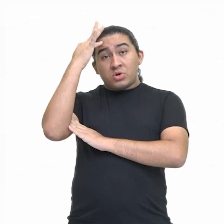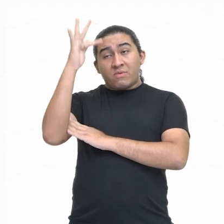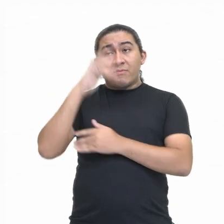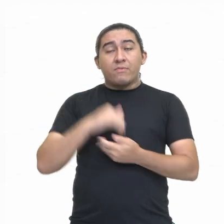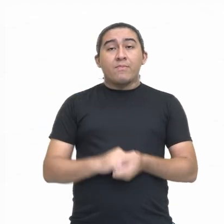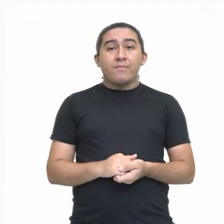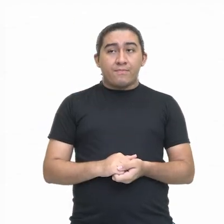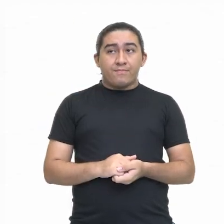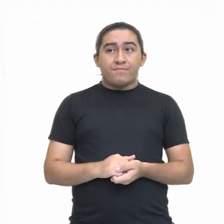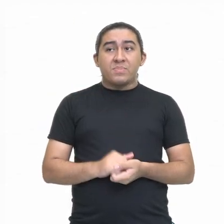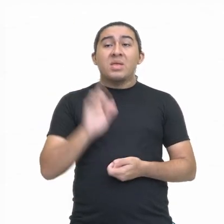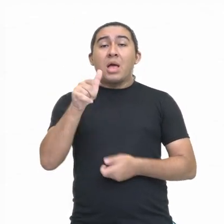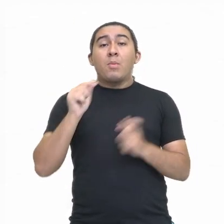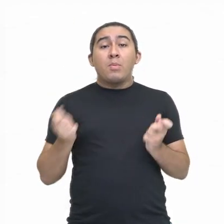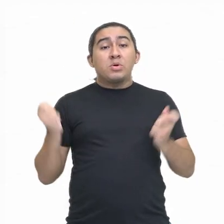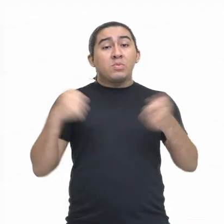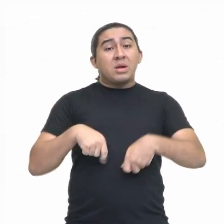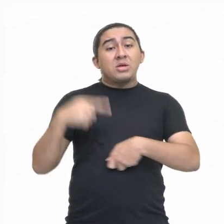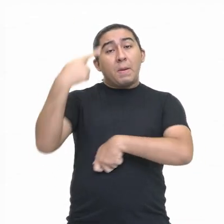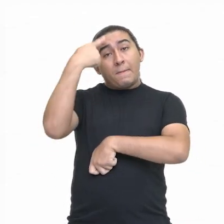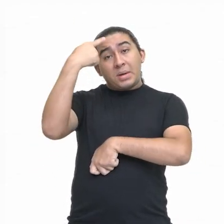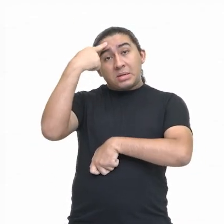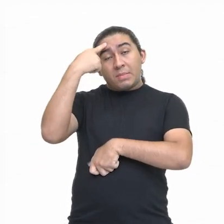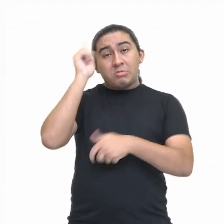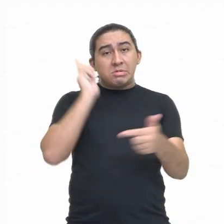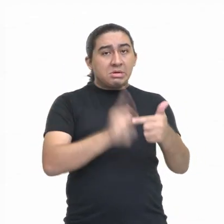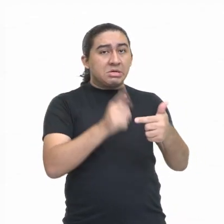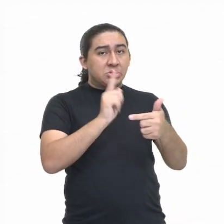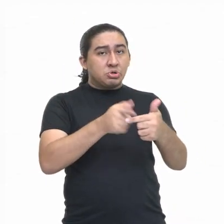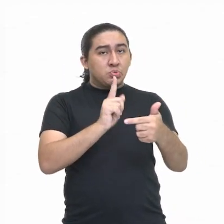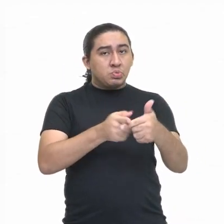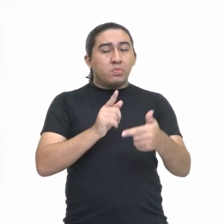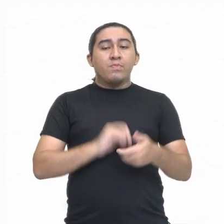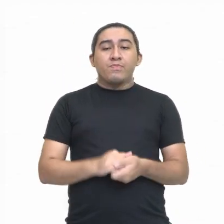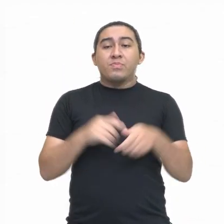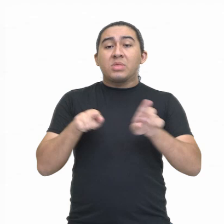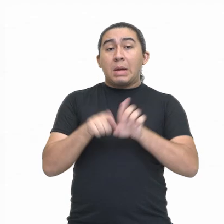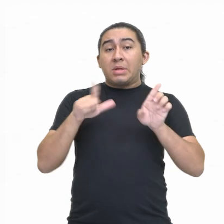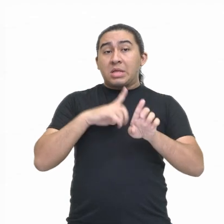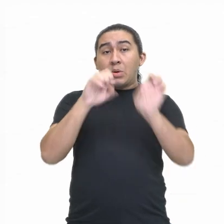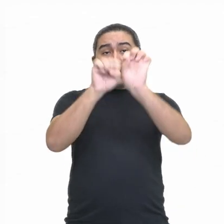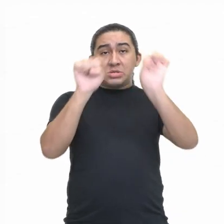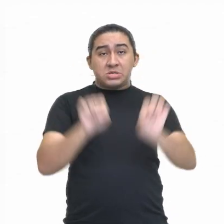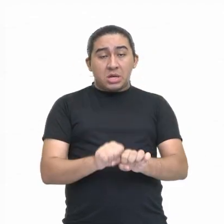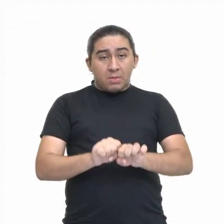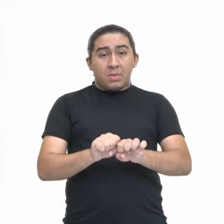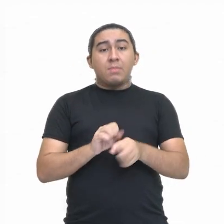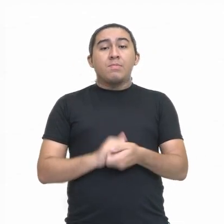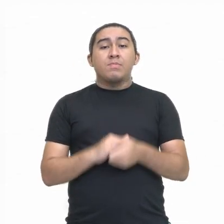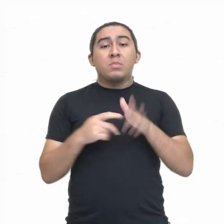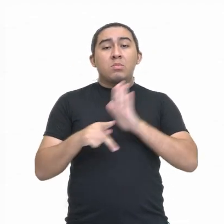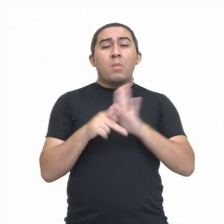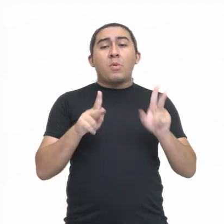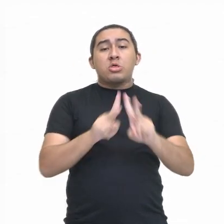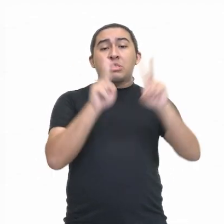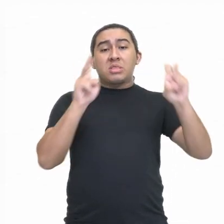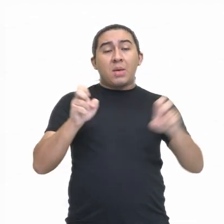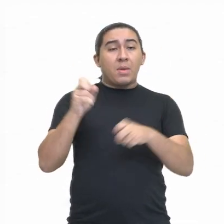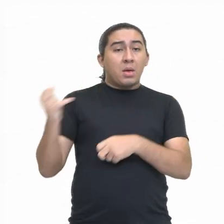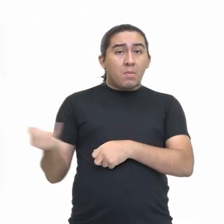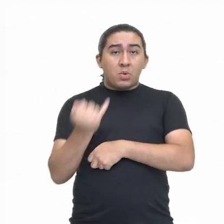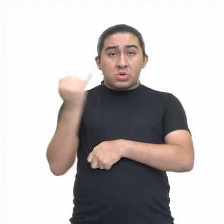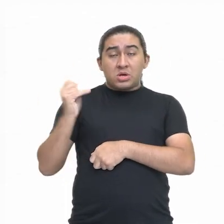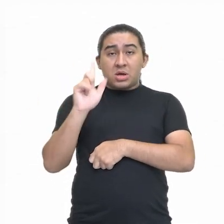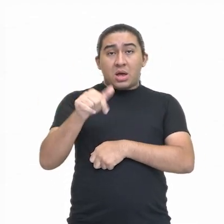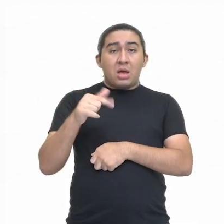filosófico? É uma forma de reflexão crítica e sistemática sobre questões